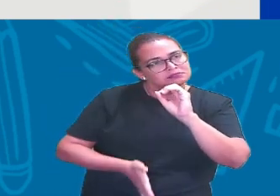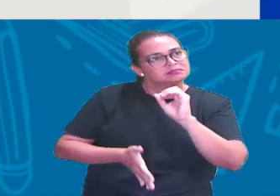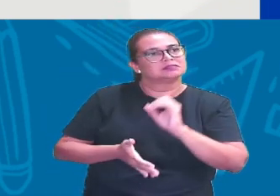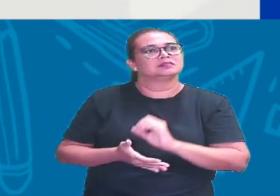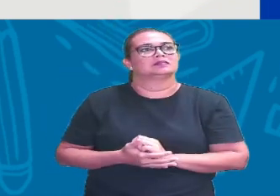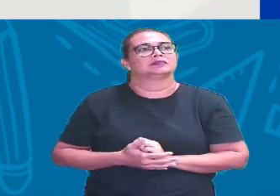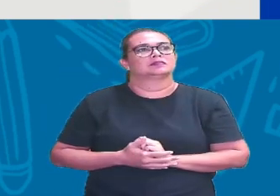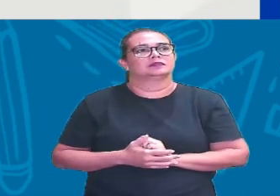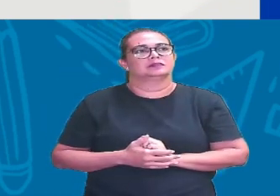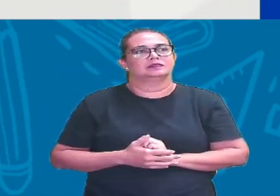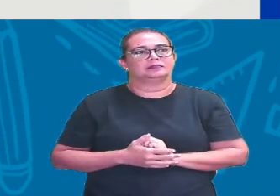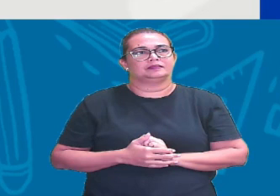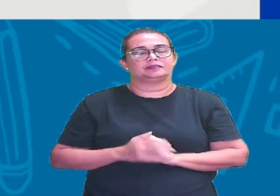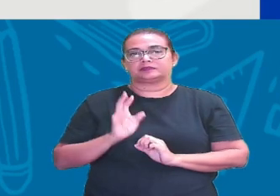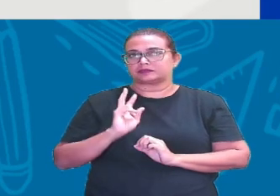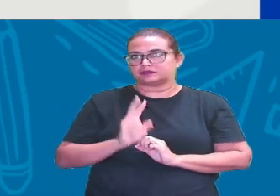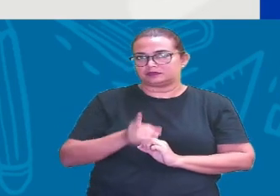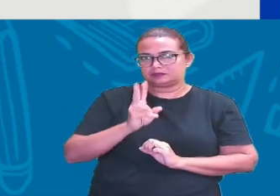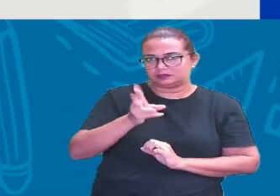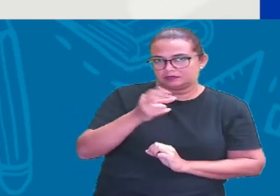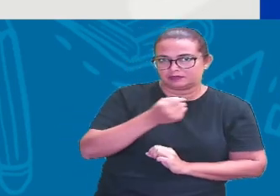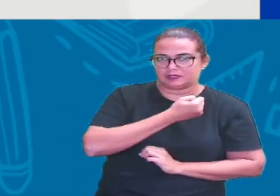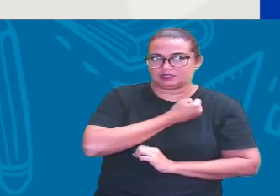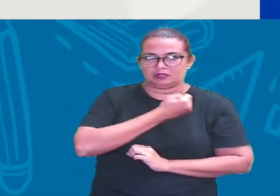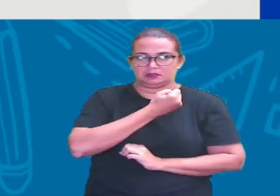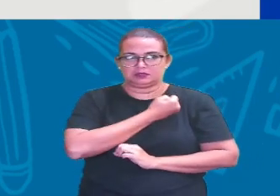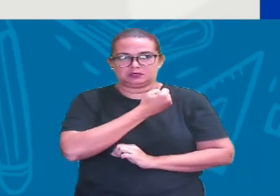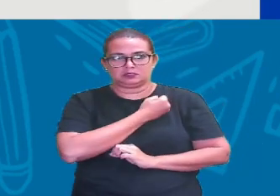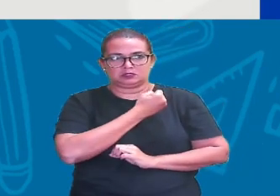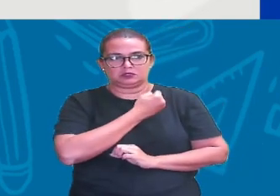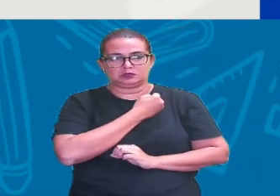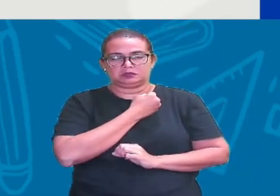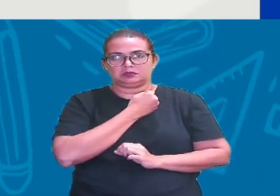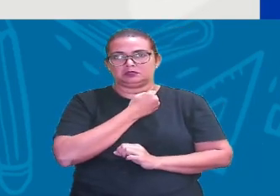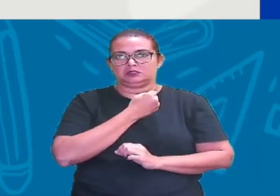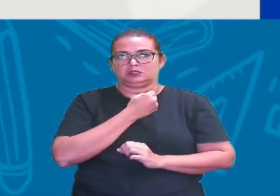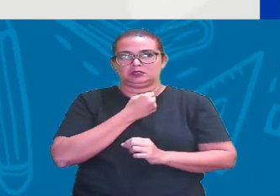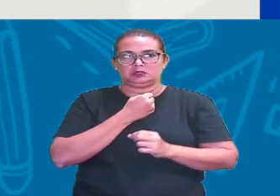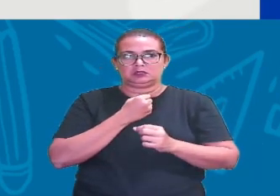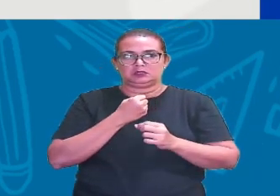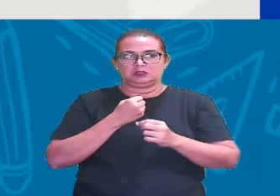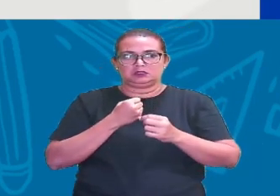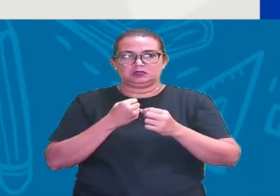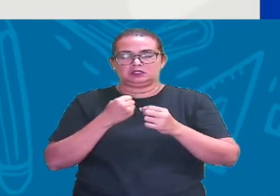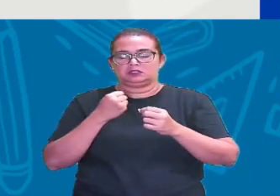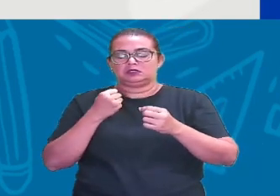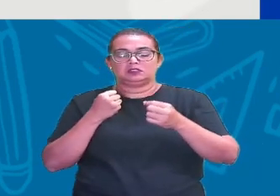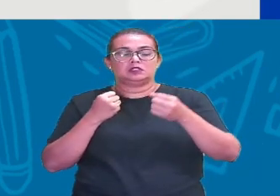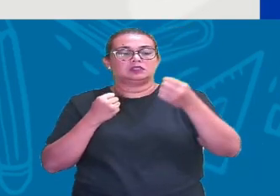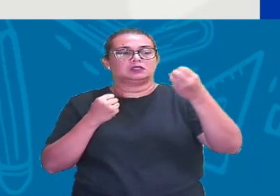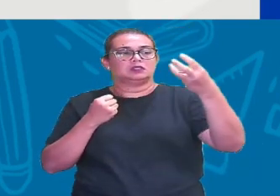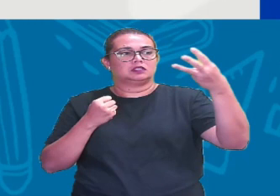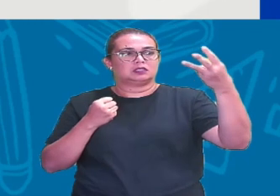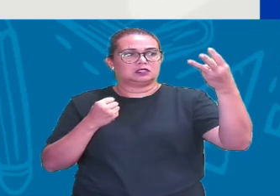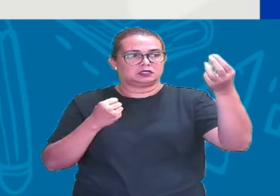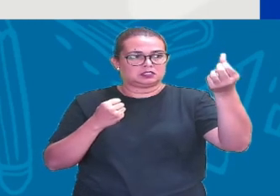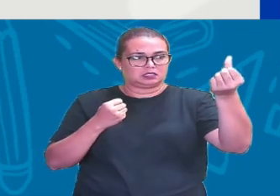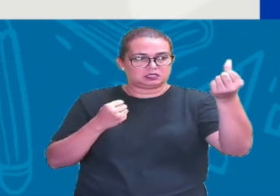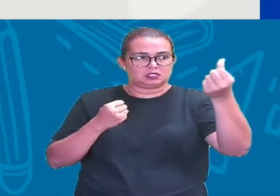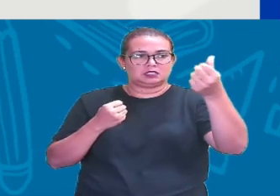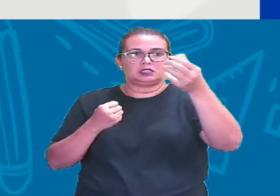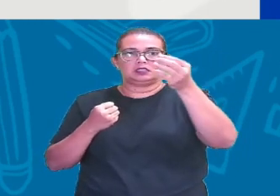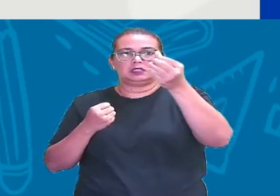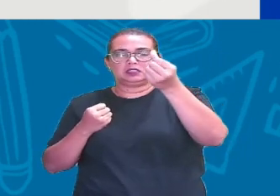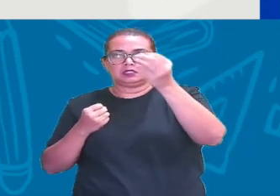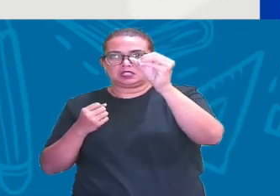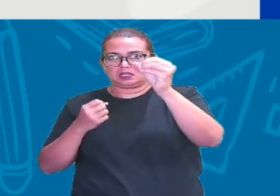fatoração. E sempre que um número, o divisor, dividir o 36 e o 60 ao